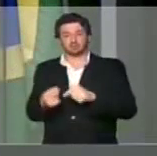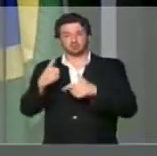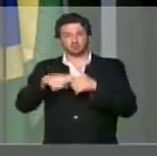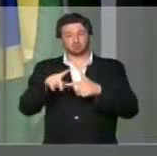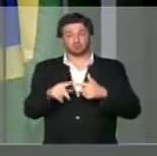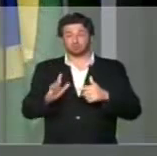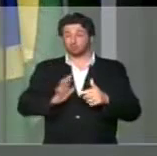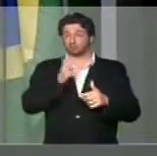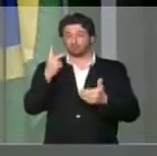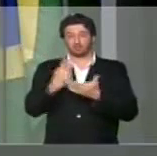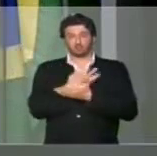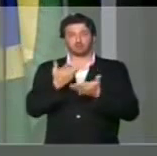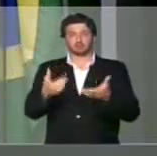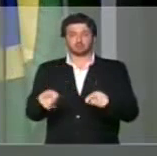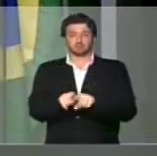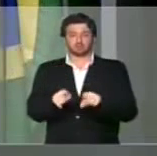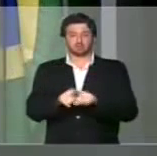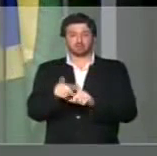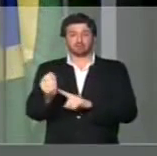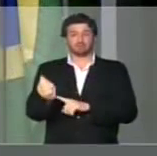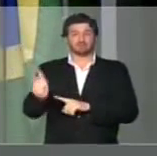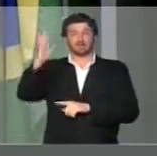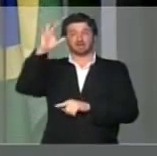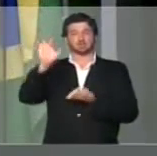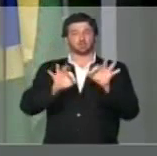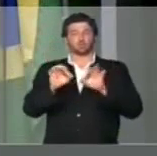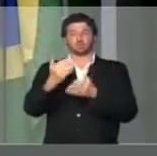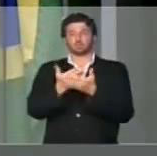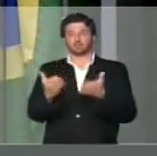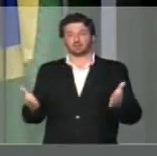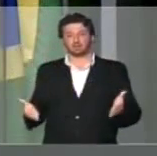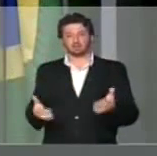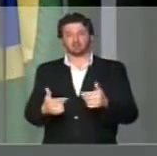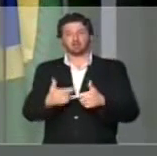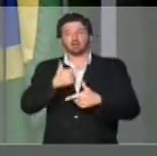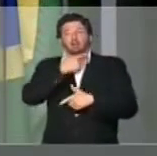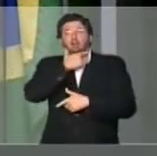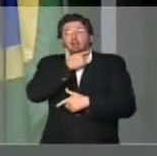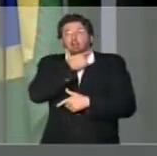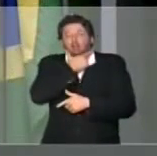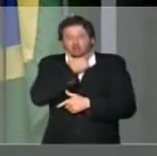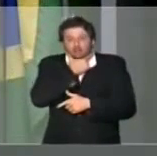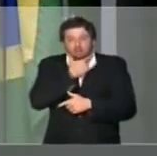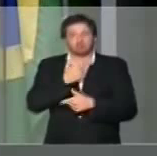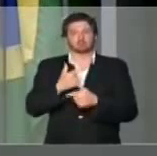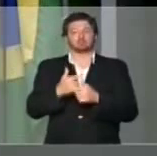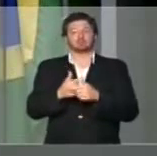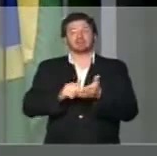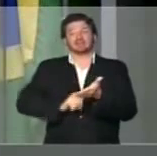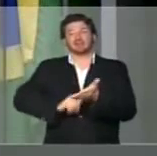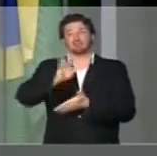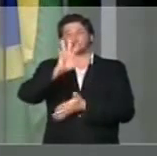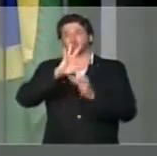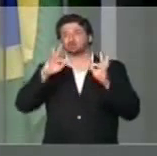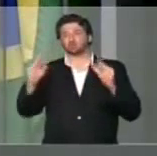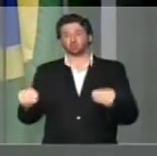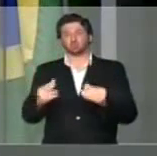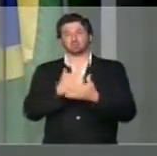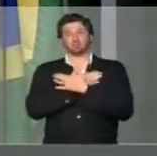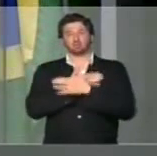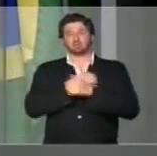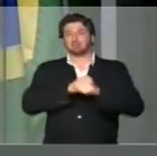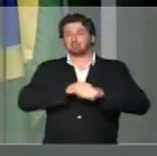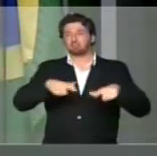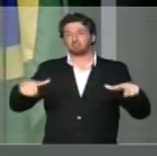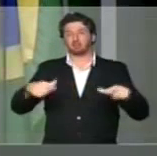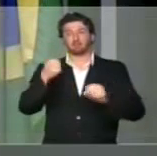dramáticas consequências, inflação sem controle, recessão, dimensões em massa, queda de